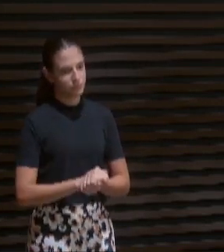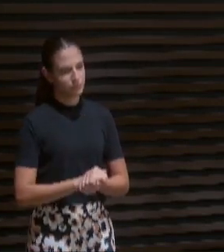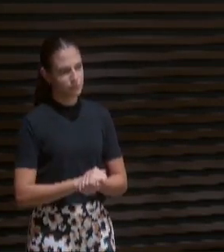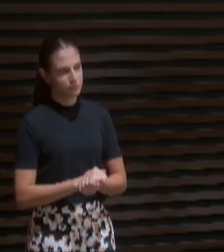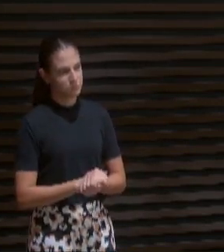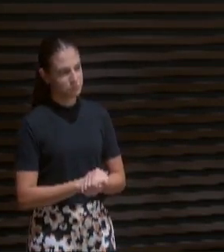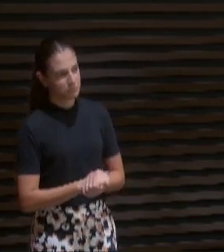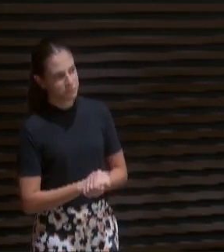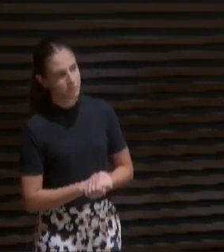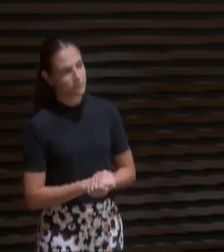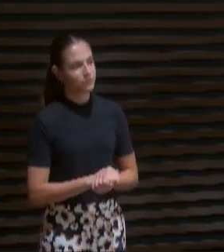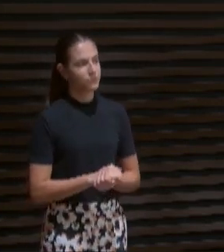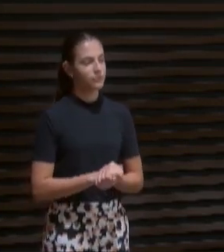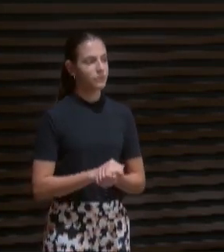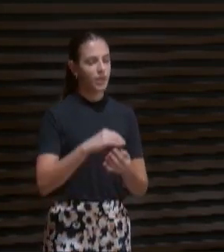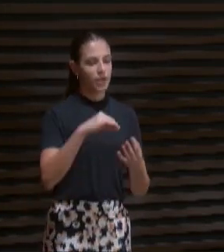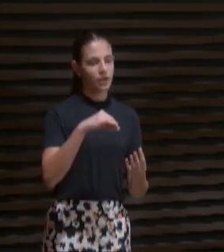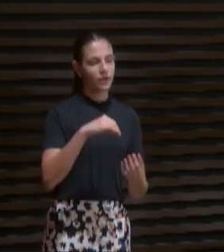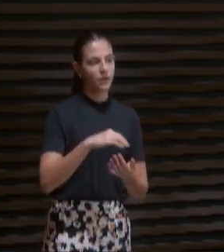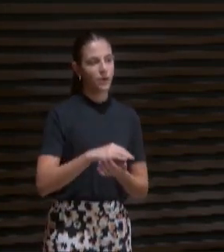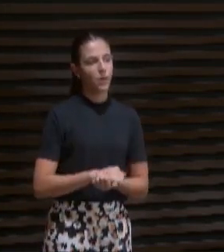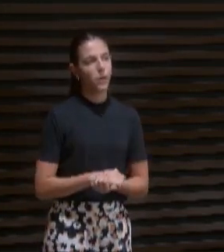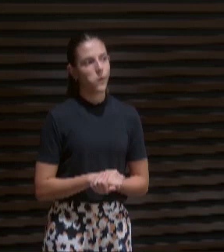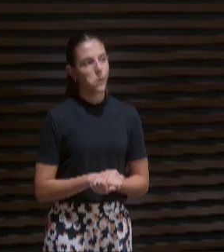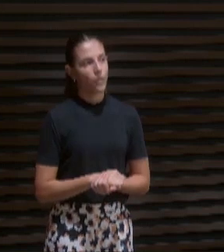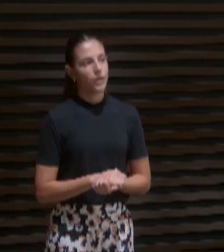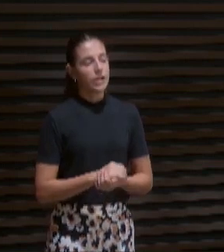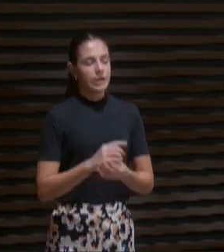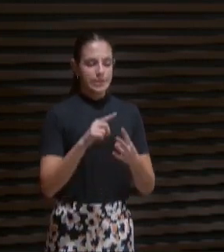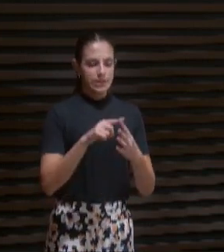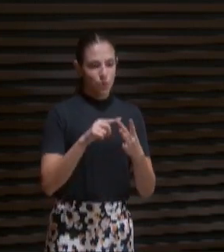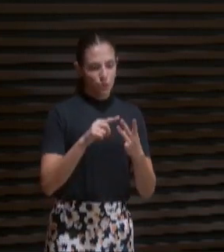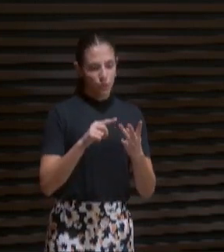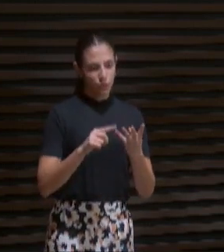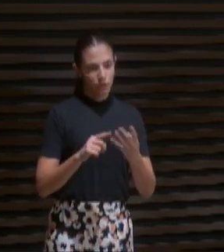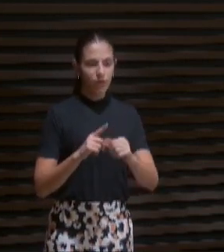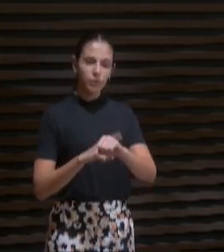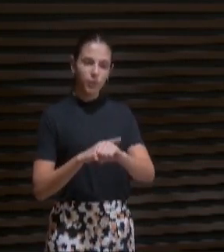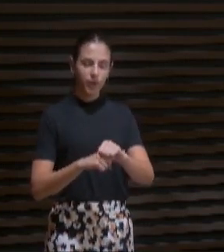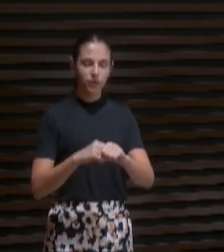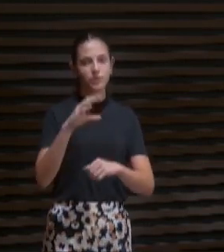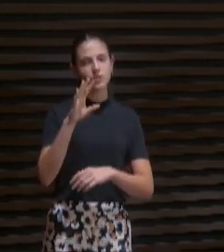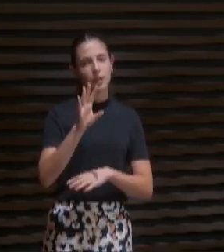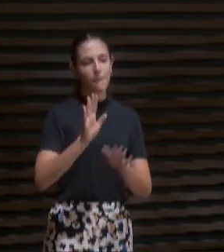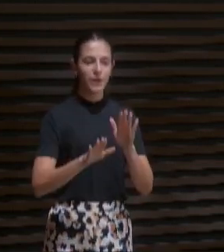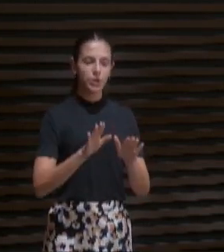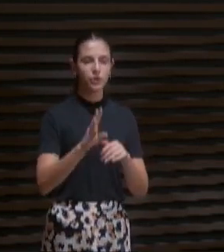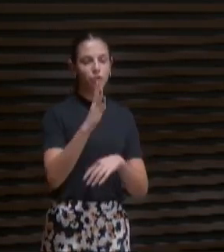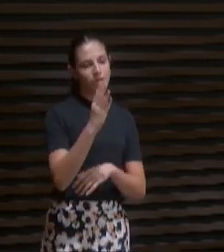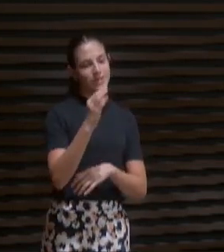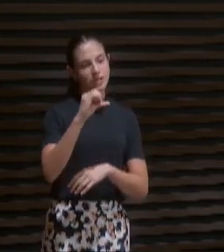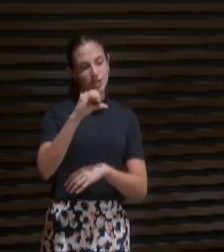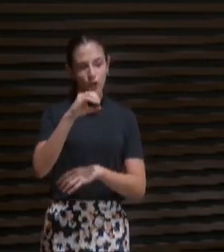Até se completem todas, são 4 períodos de 490 anos. Um